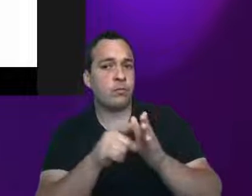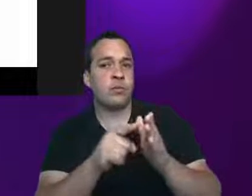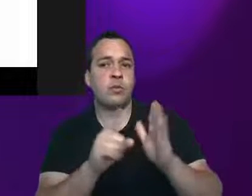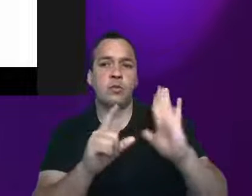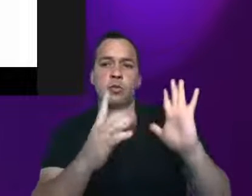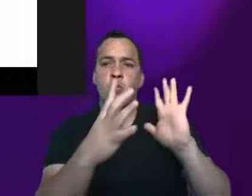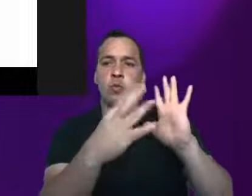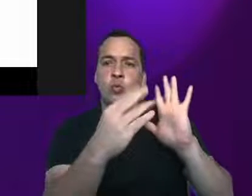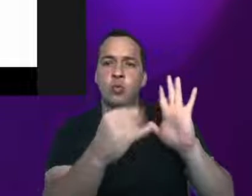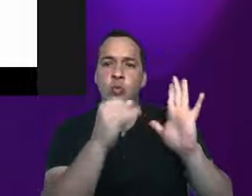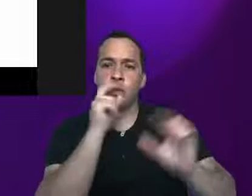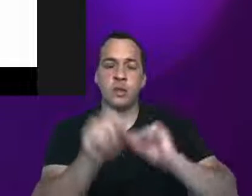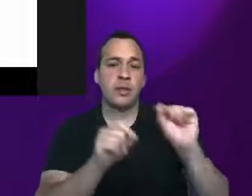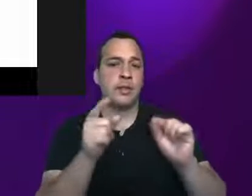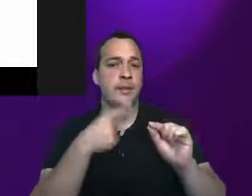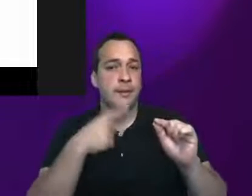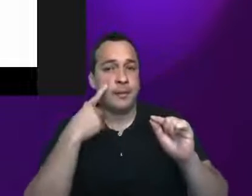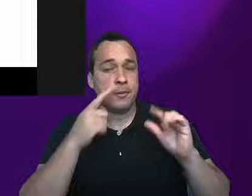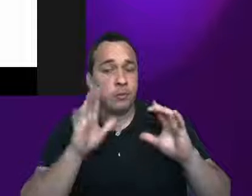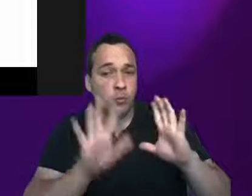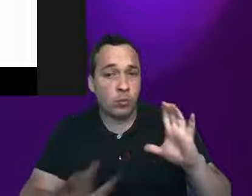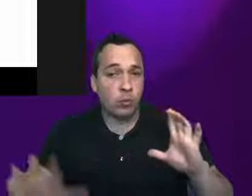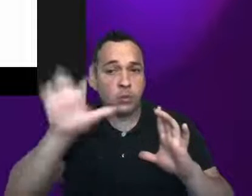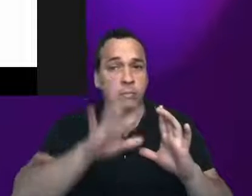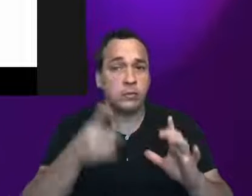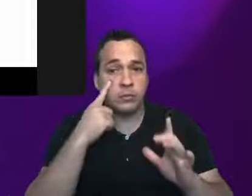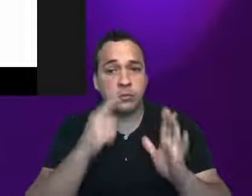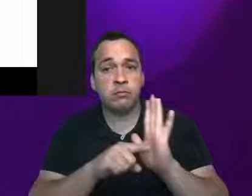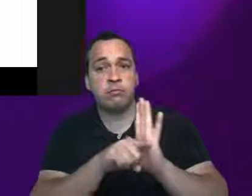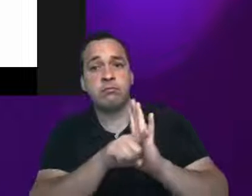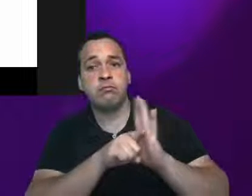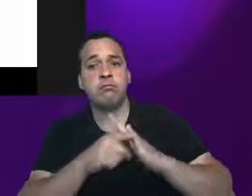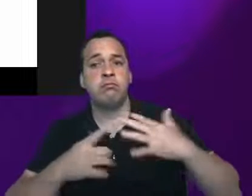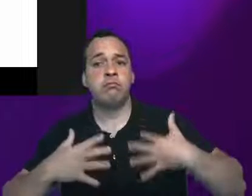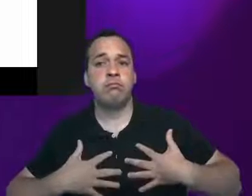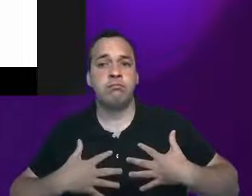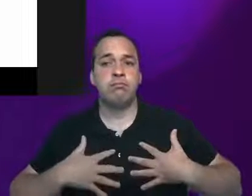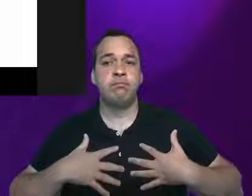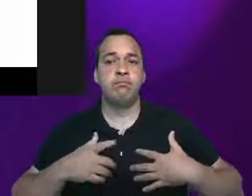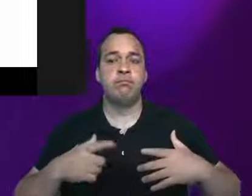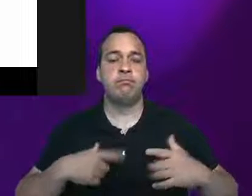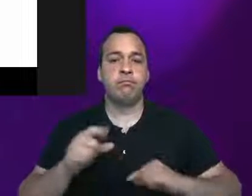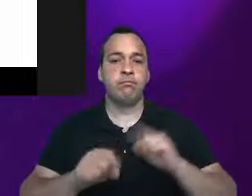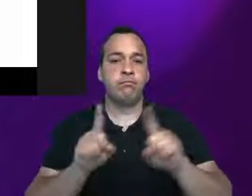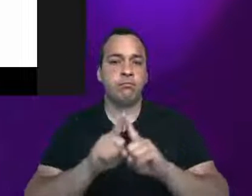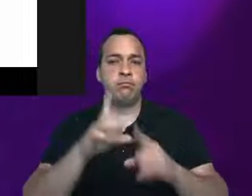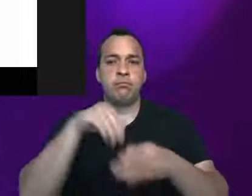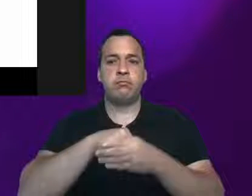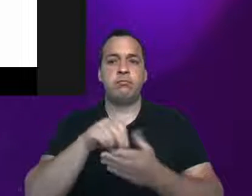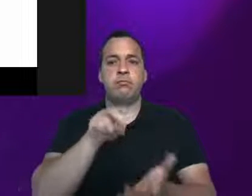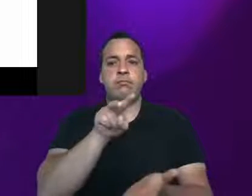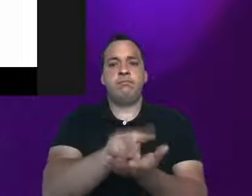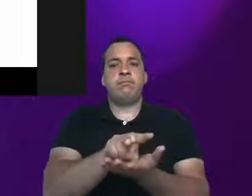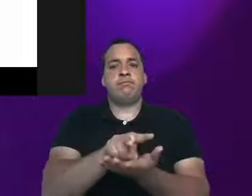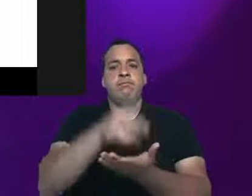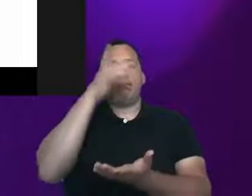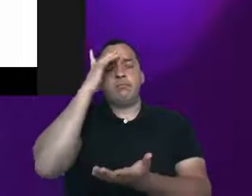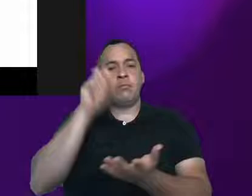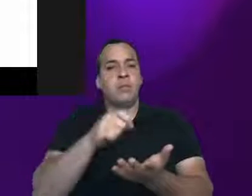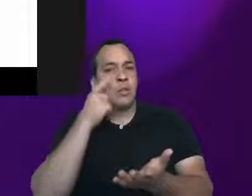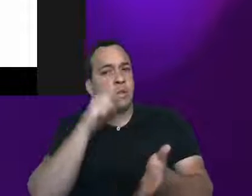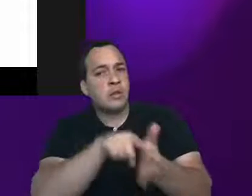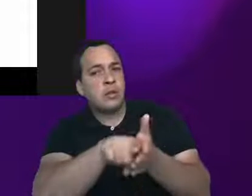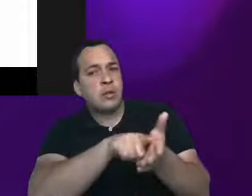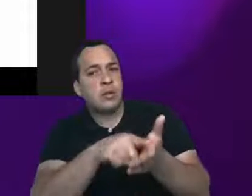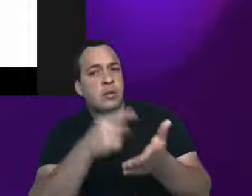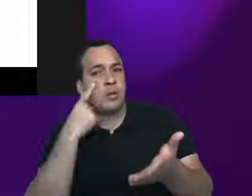fazer uma varredura completa do tórax do paciente. Geralmente o paciente no CTI está deitado, então eu consigo insonar bem a